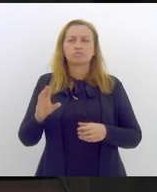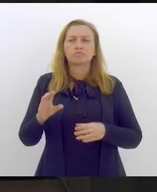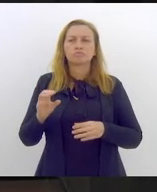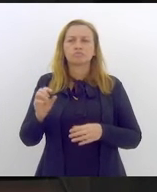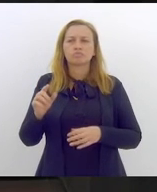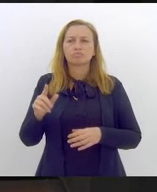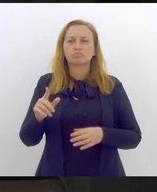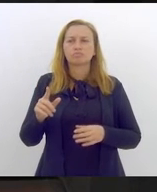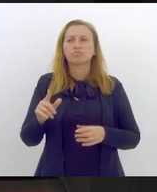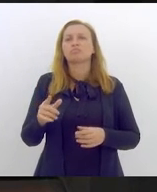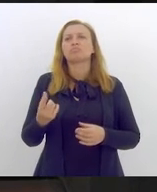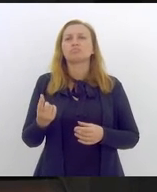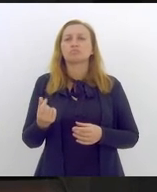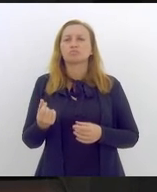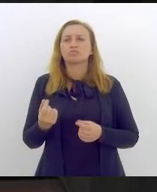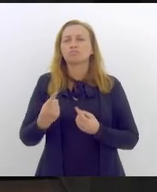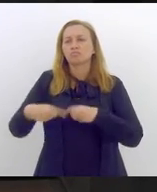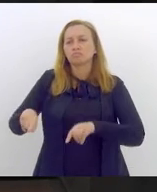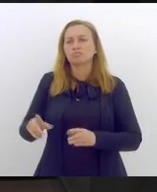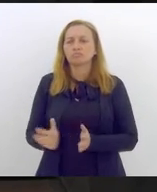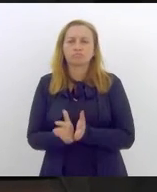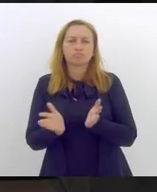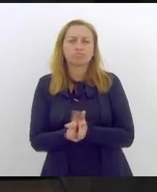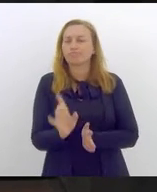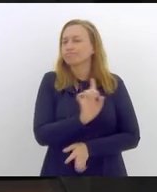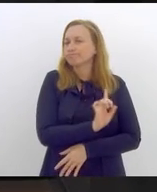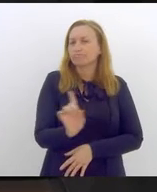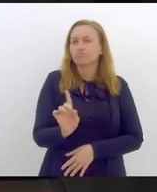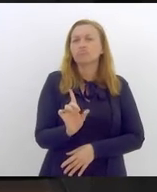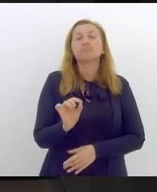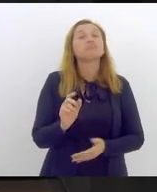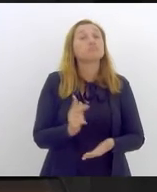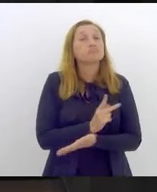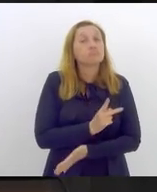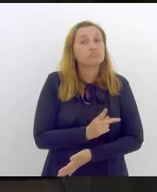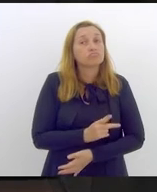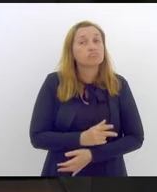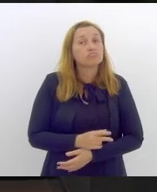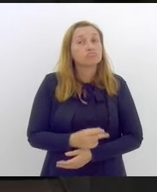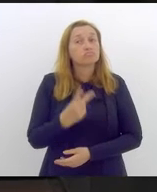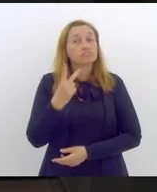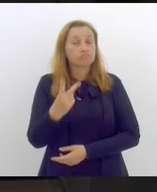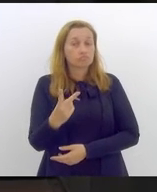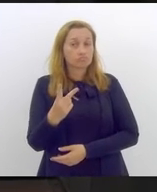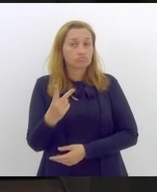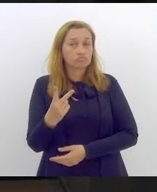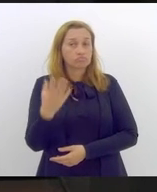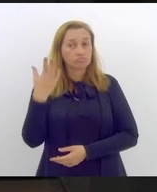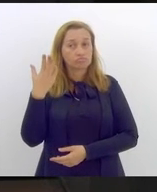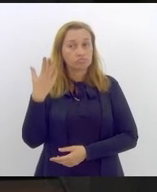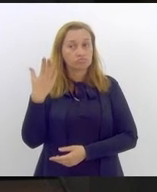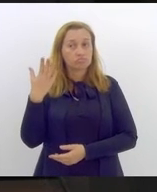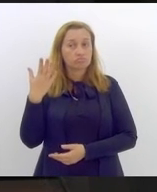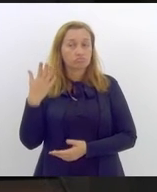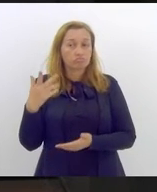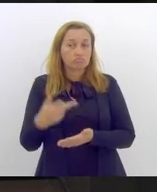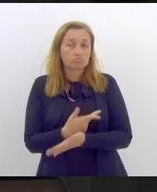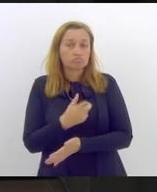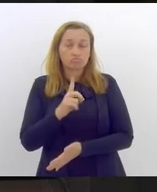pobreza não o que houve dois fenômenos que não vão ser repetir